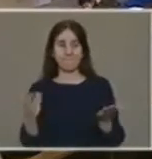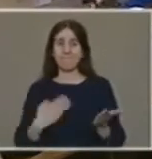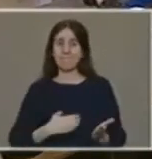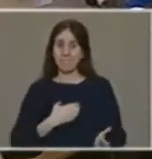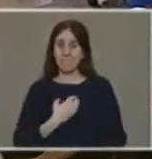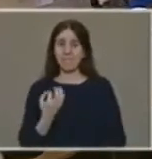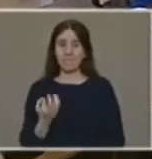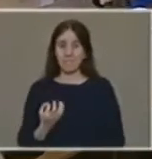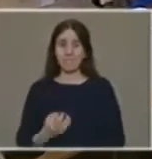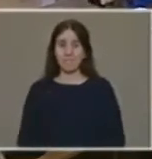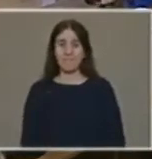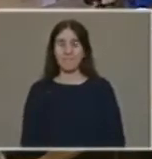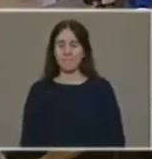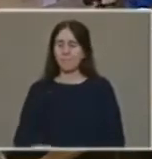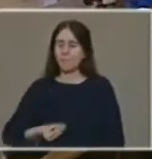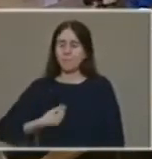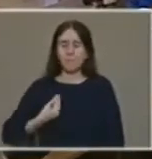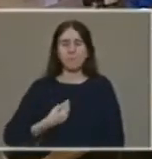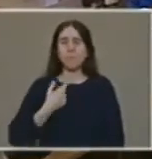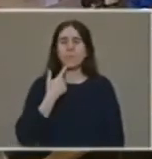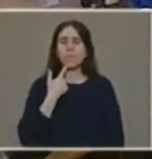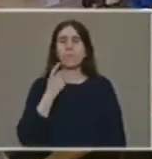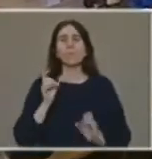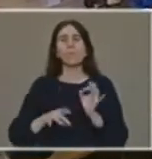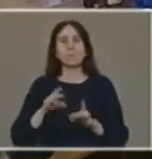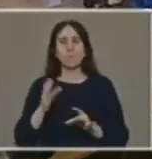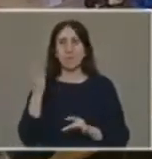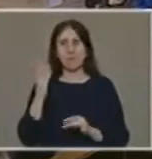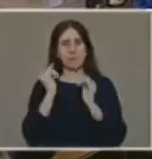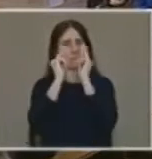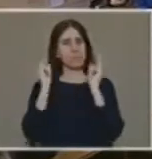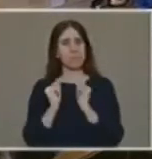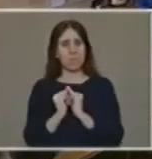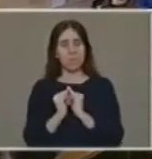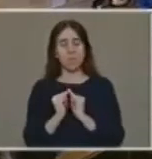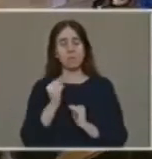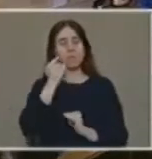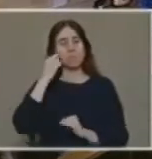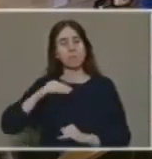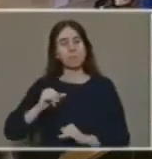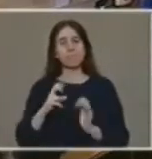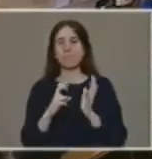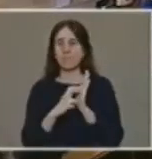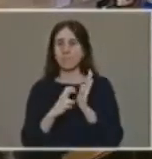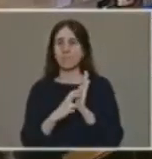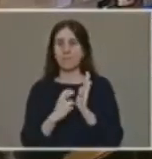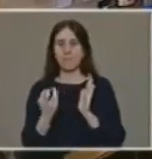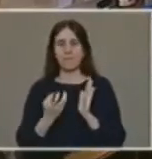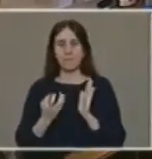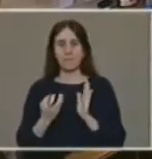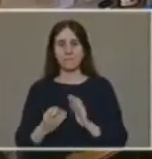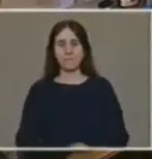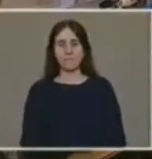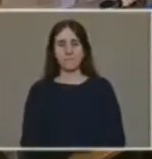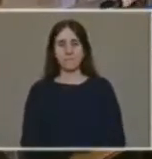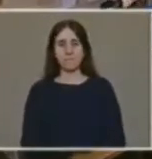isso. É muito preocupante o que se passa a nível internacional, em especial na Síria.